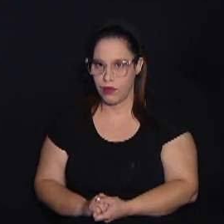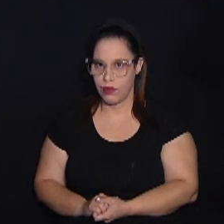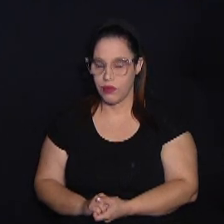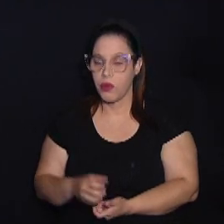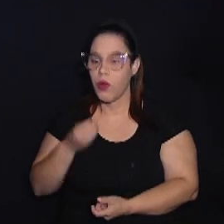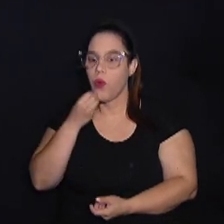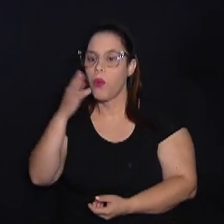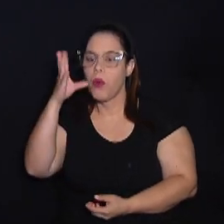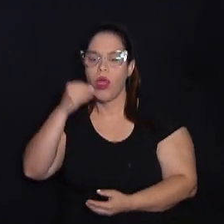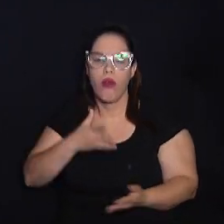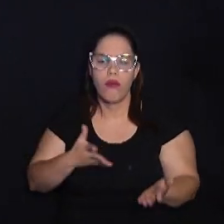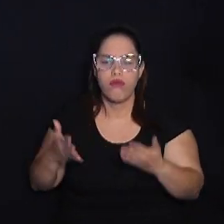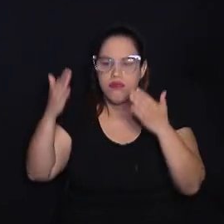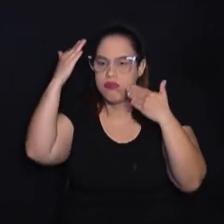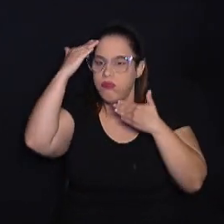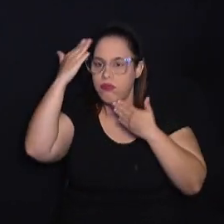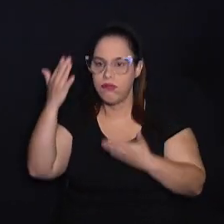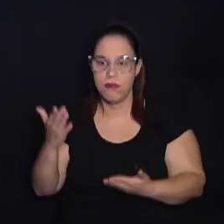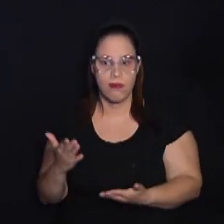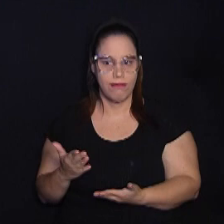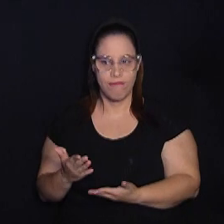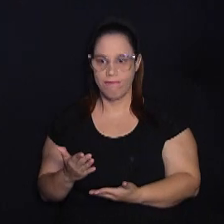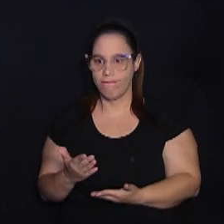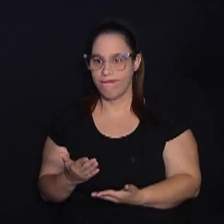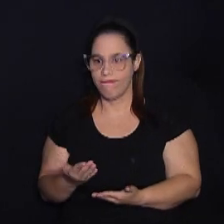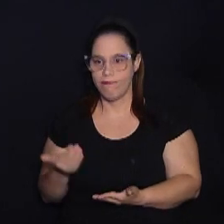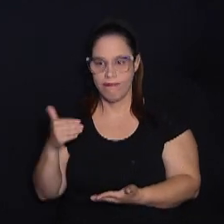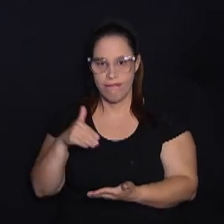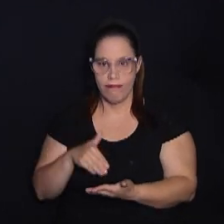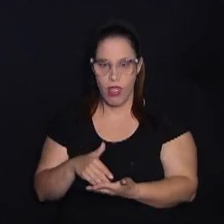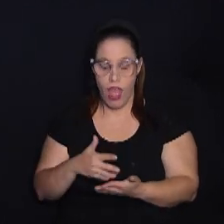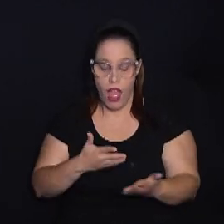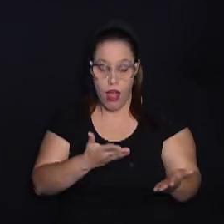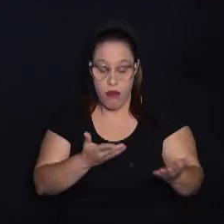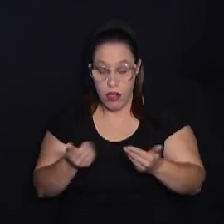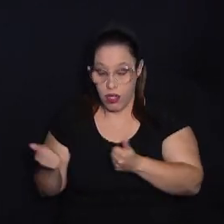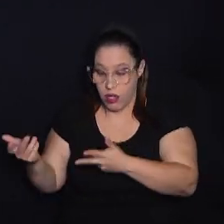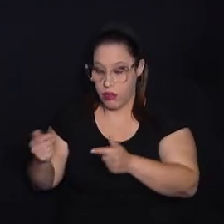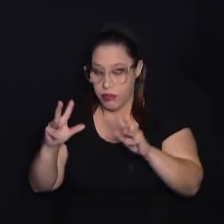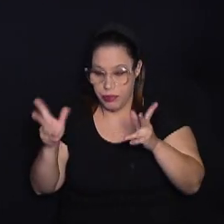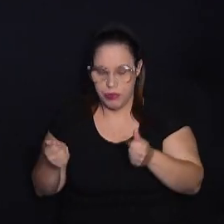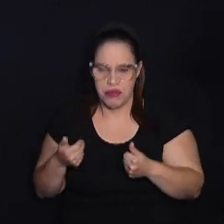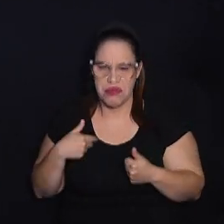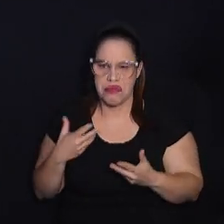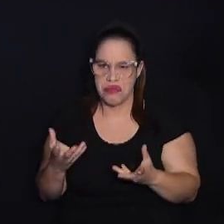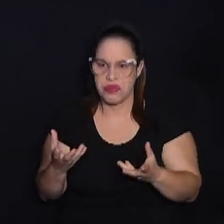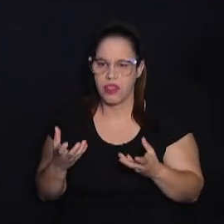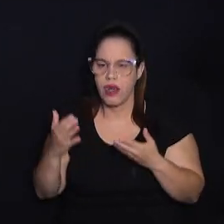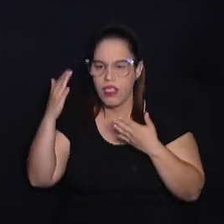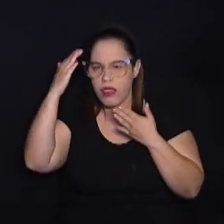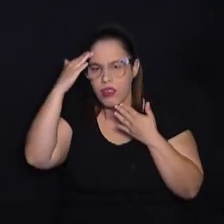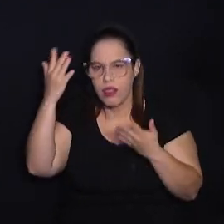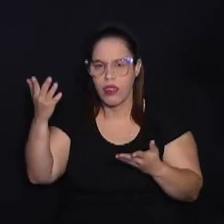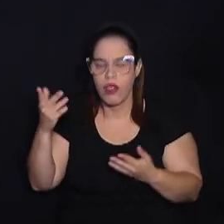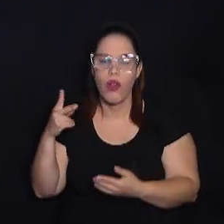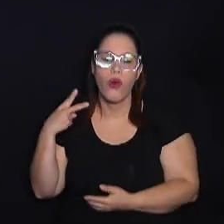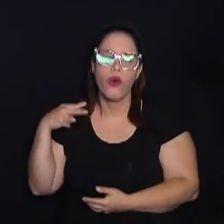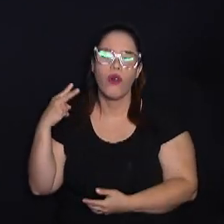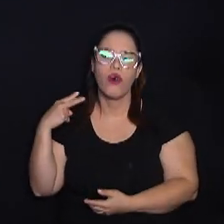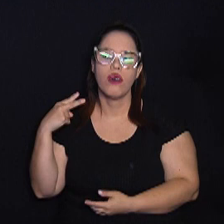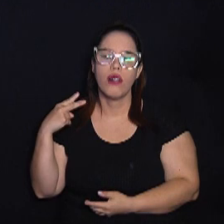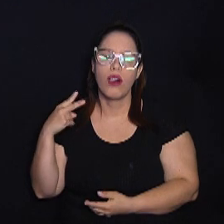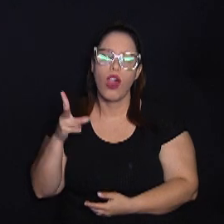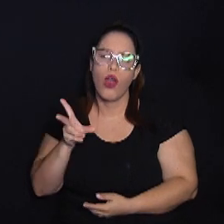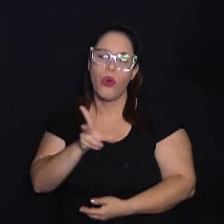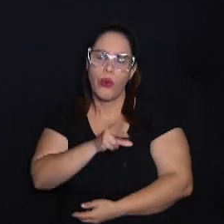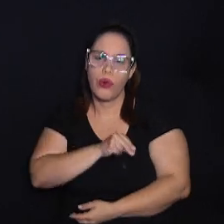Boa noite a todos, agradecer aqui a presença de todos. Quero agradecer o vereador Luiz